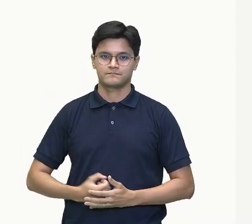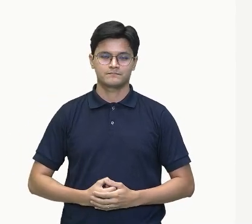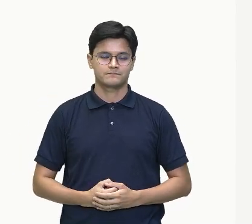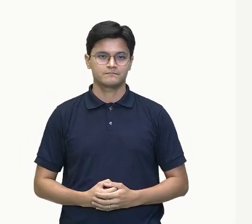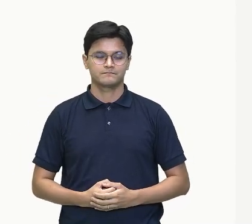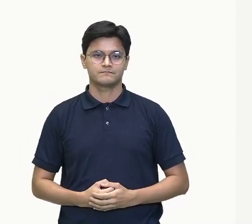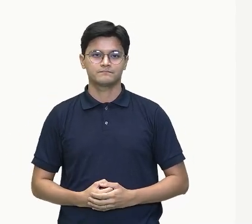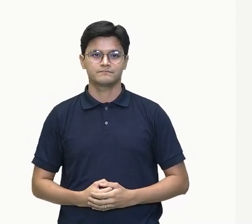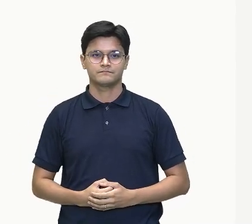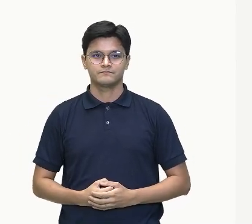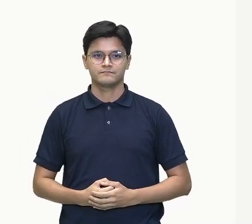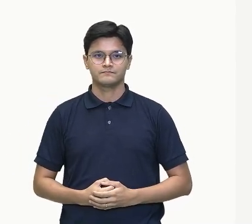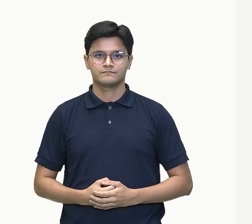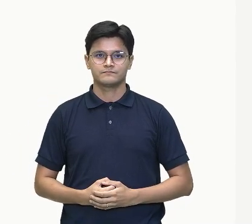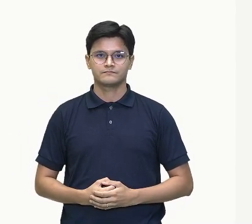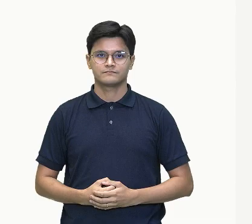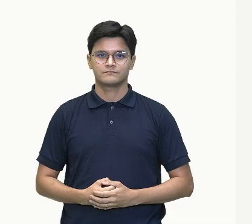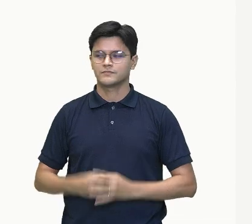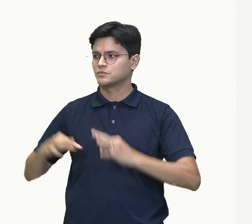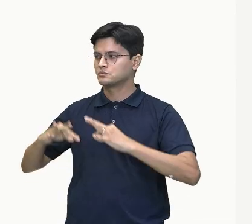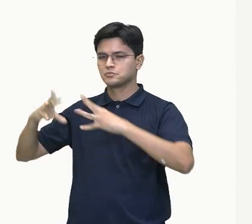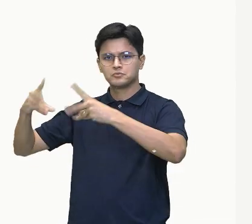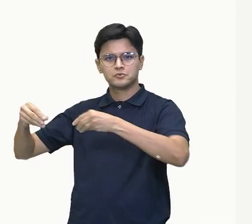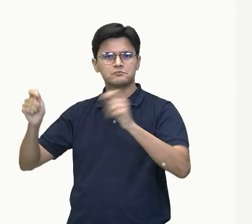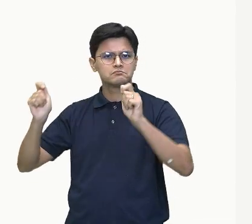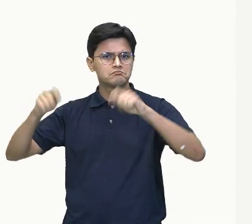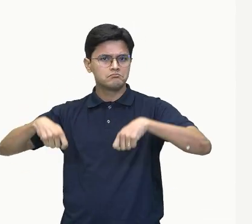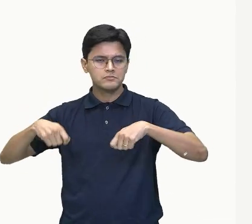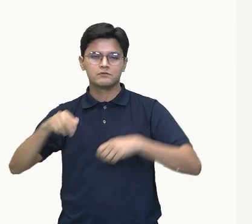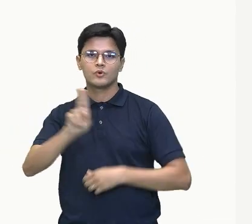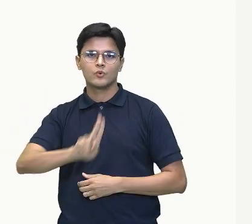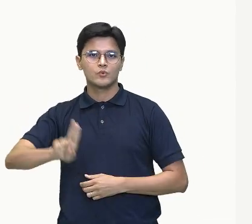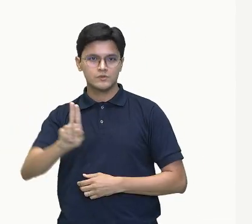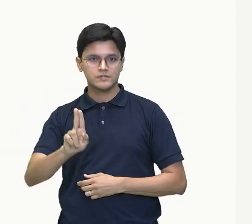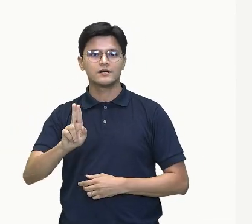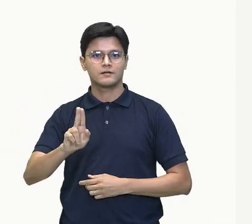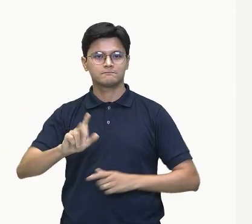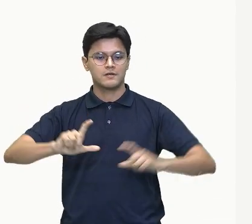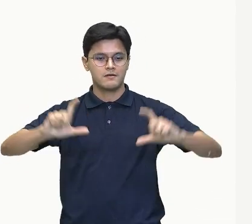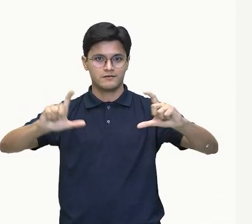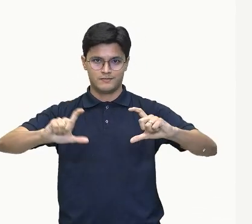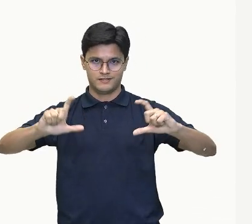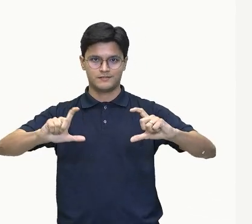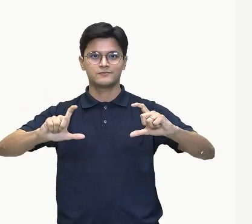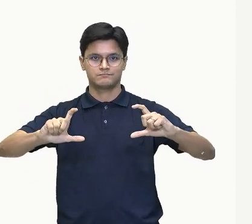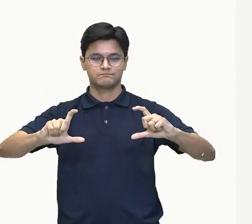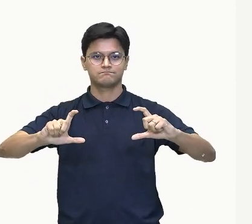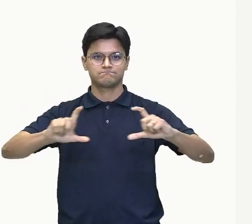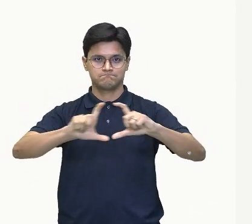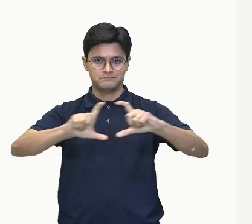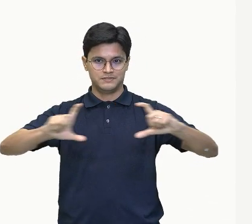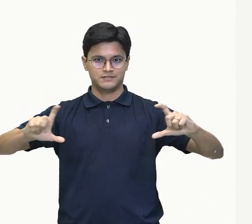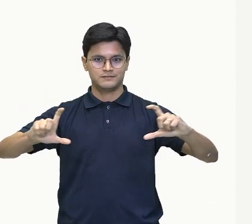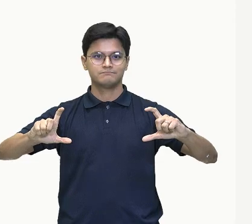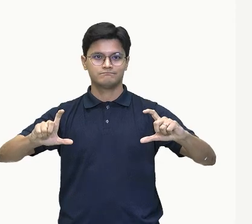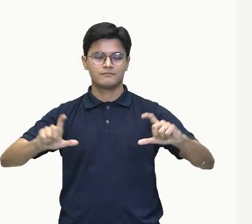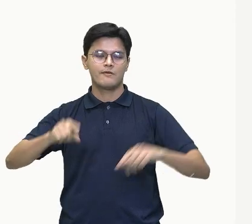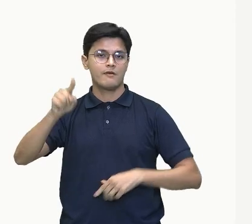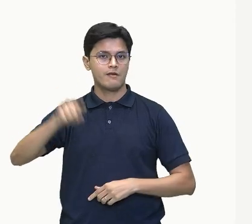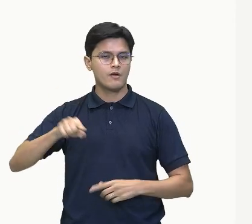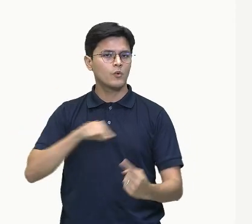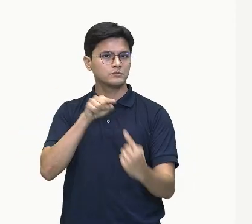E tudo isso pode ser expresso de forma algébrica, através de uma expressão, que é o nosso objetivo,